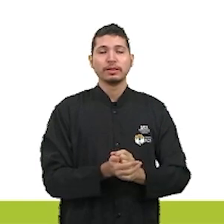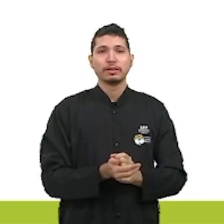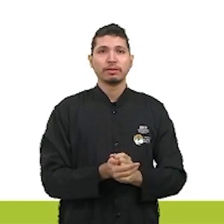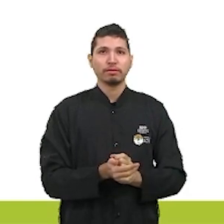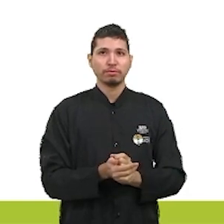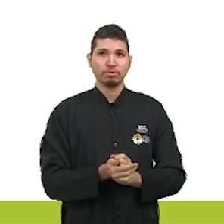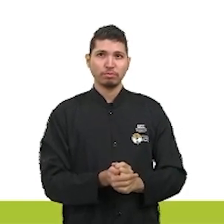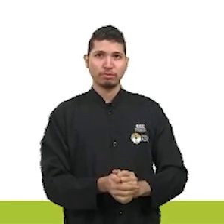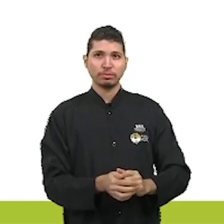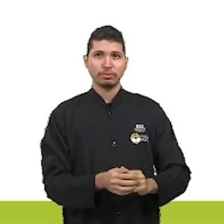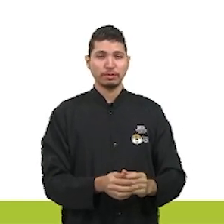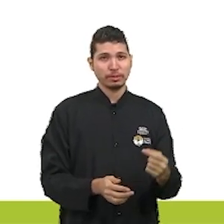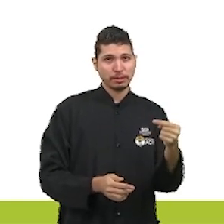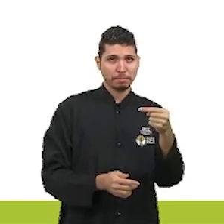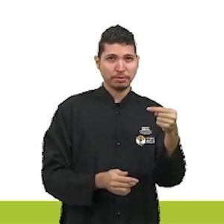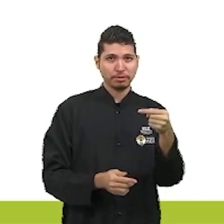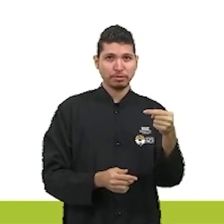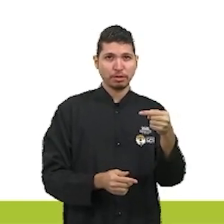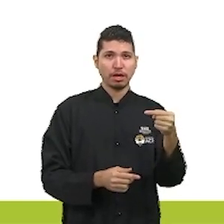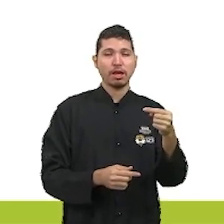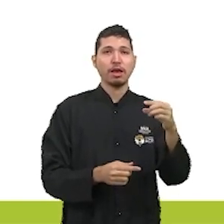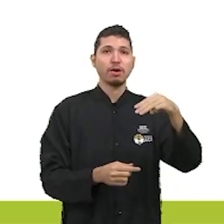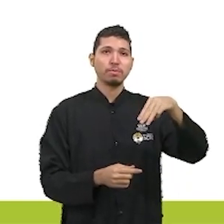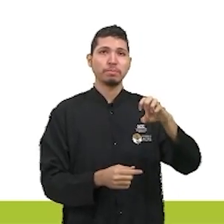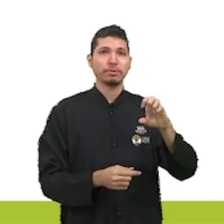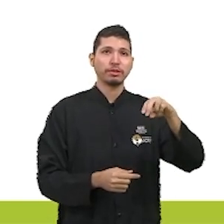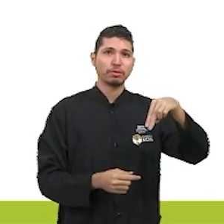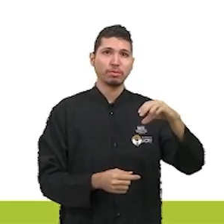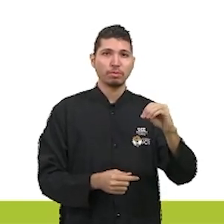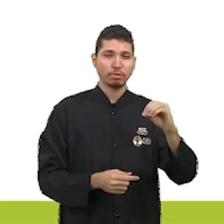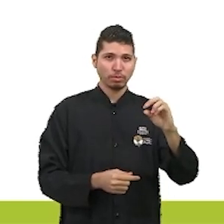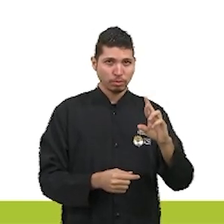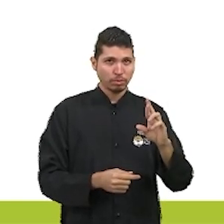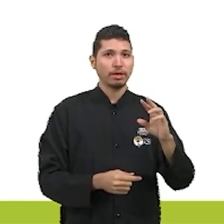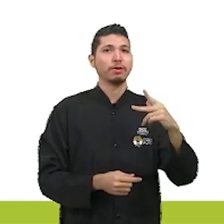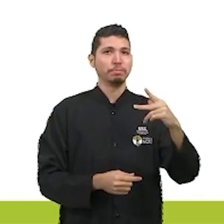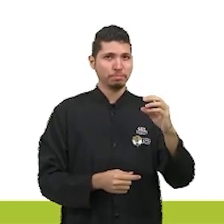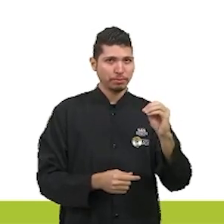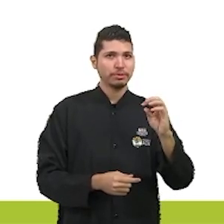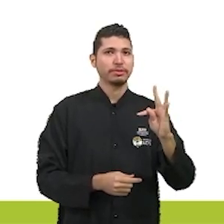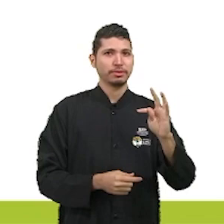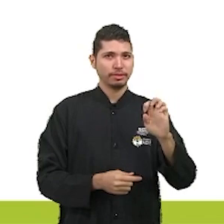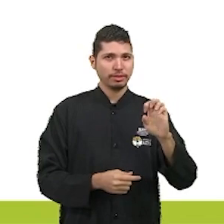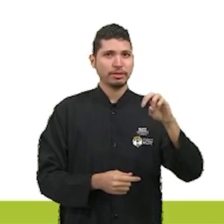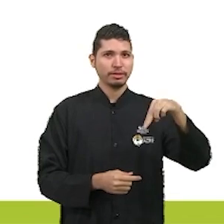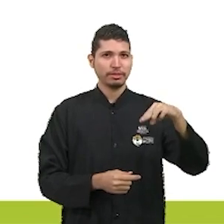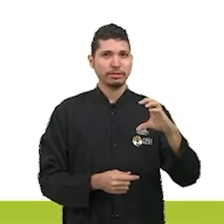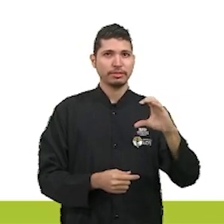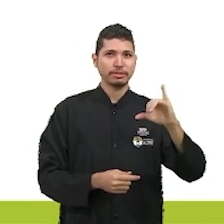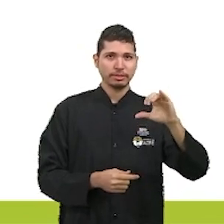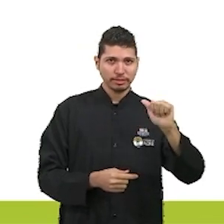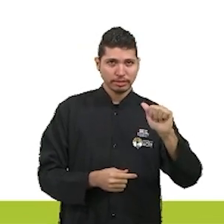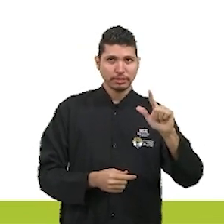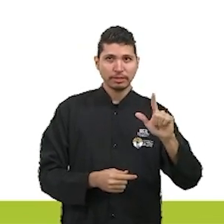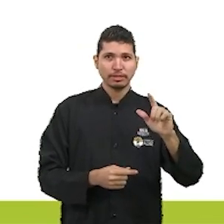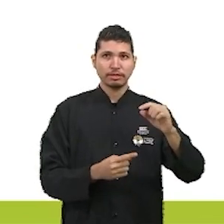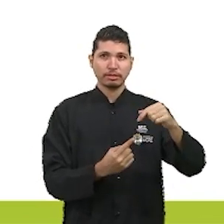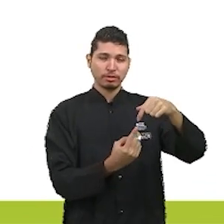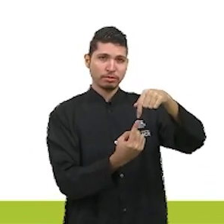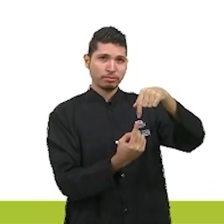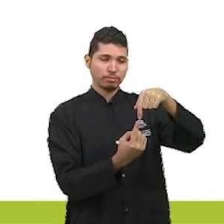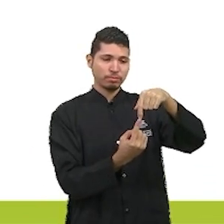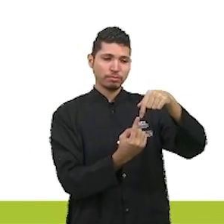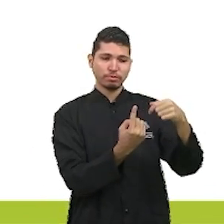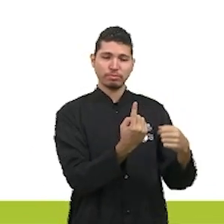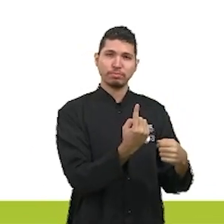é esse parte negativa, tá? Do símbolozinho que eu já mostrei para vocês, esse travessãozinho, aqui esse travessão menor é o